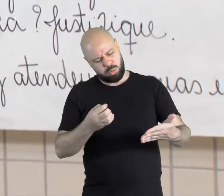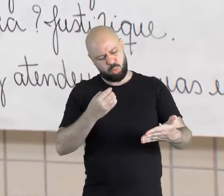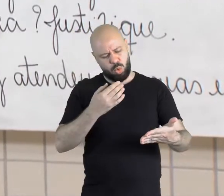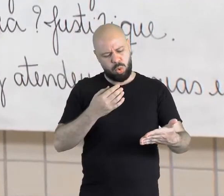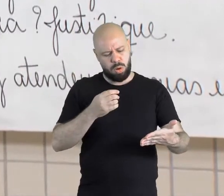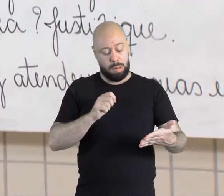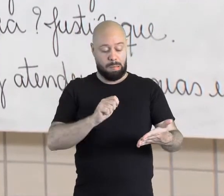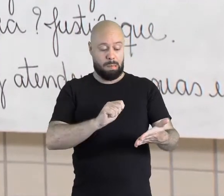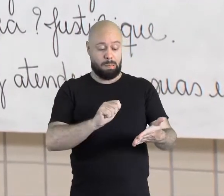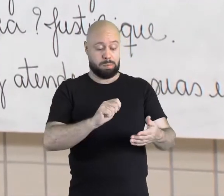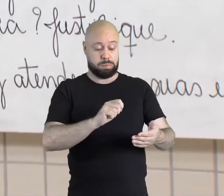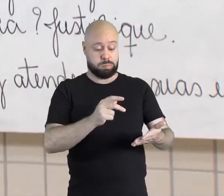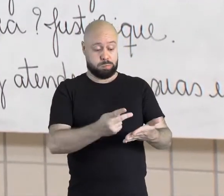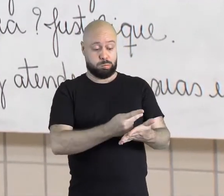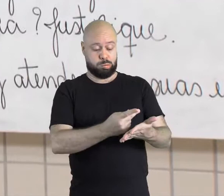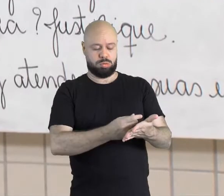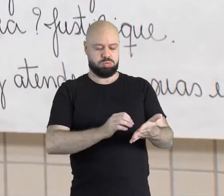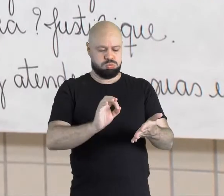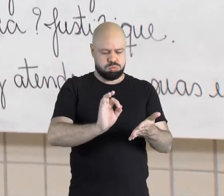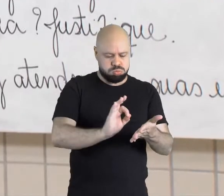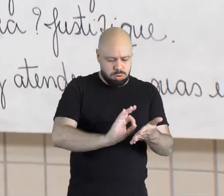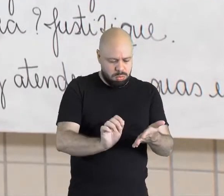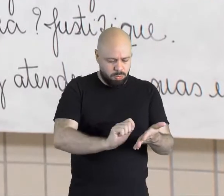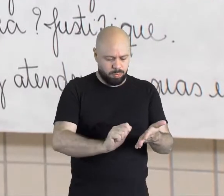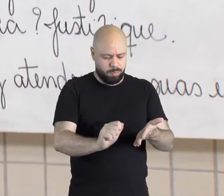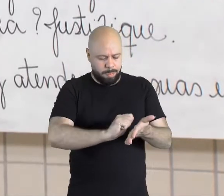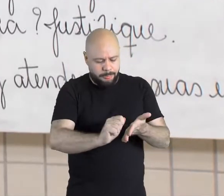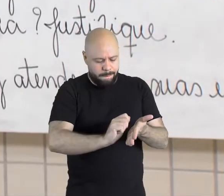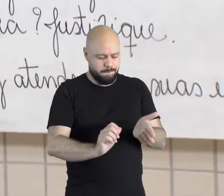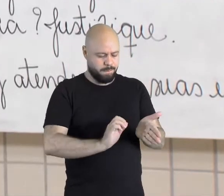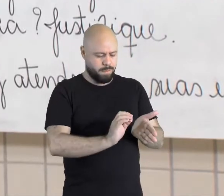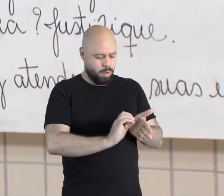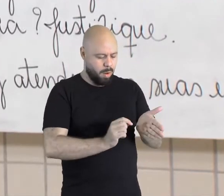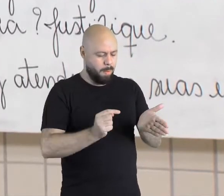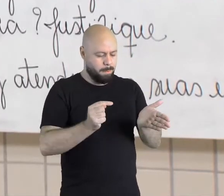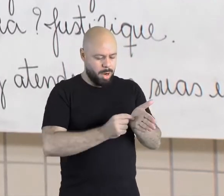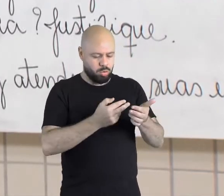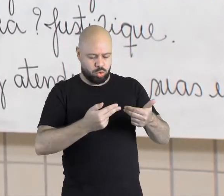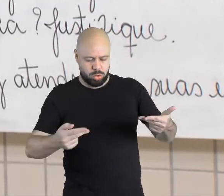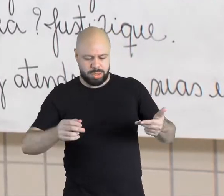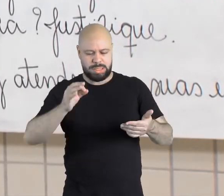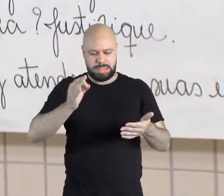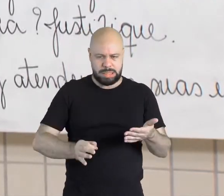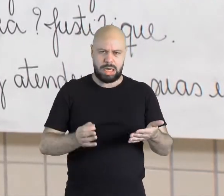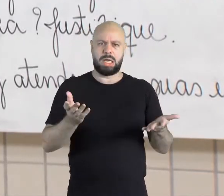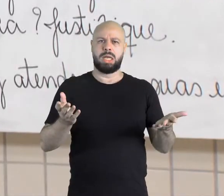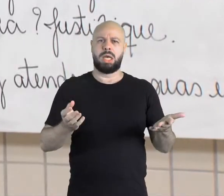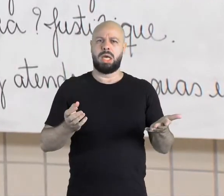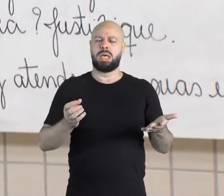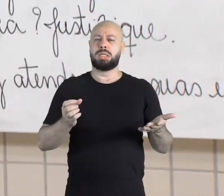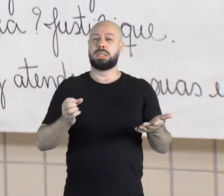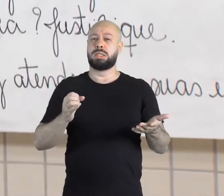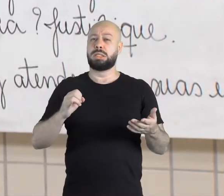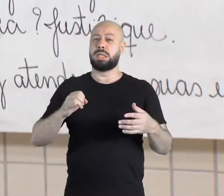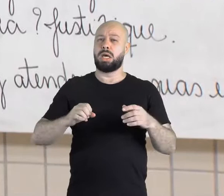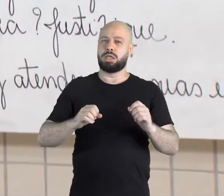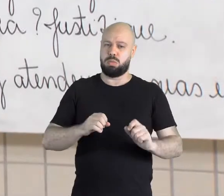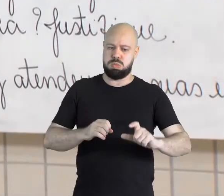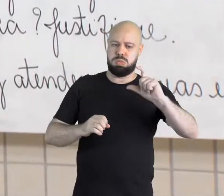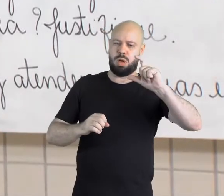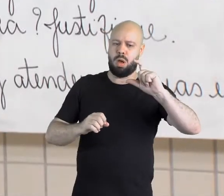corrigir o que precisar, ver se a pontuação está adequada, se o uso de maiúscula e minúscula